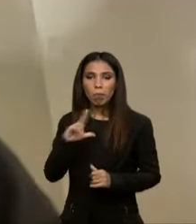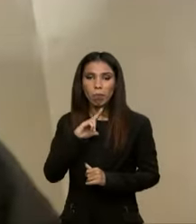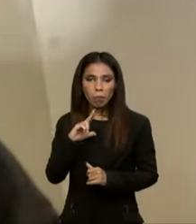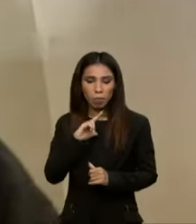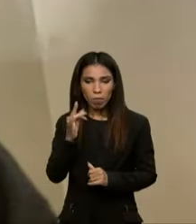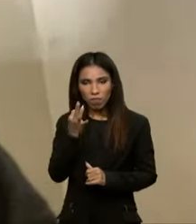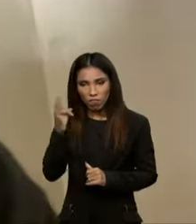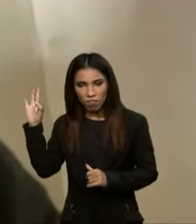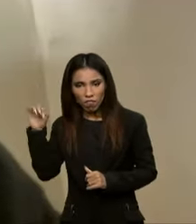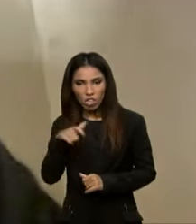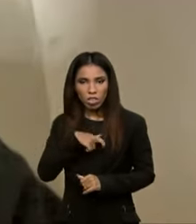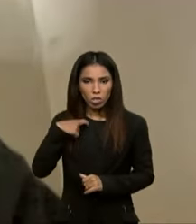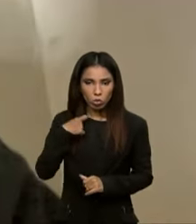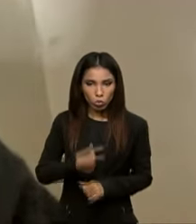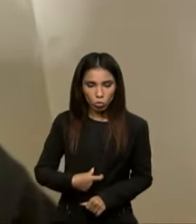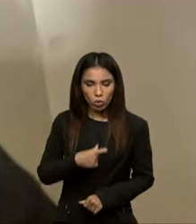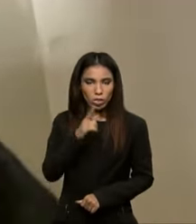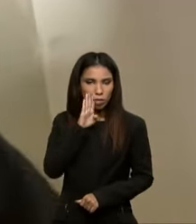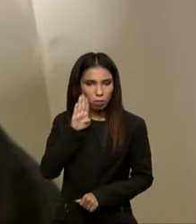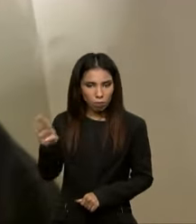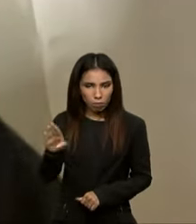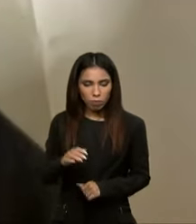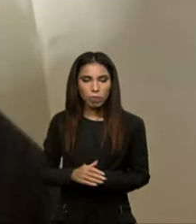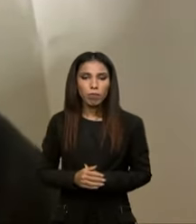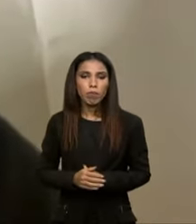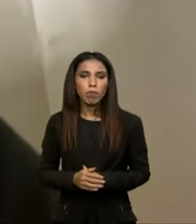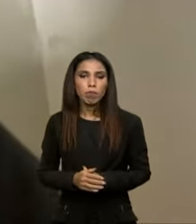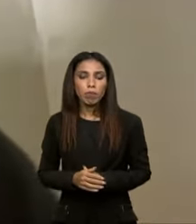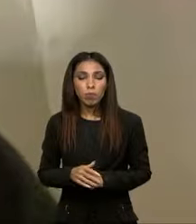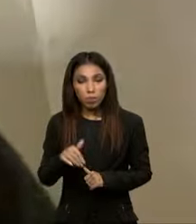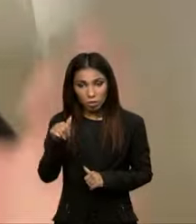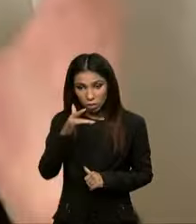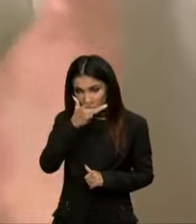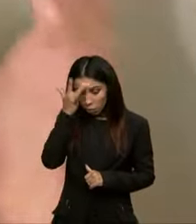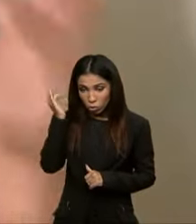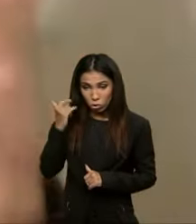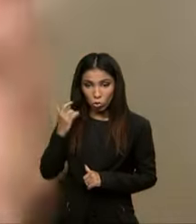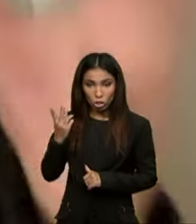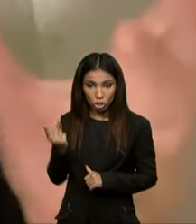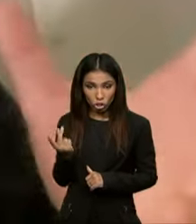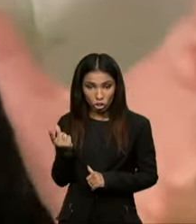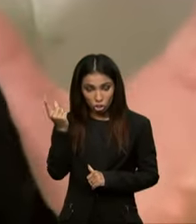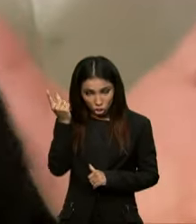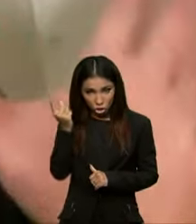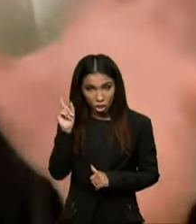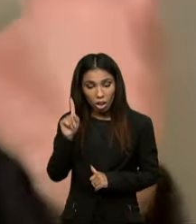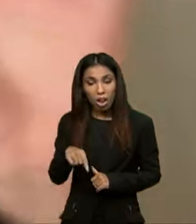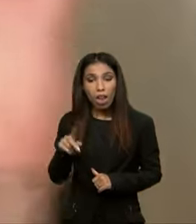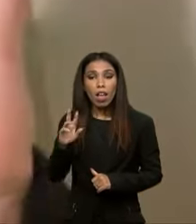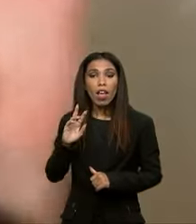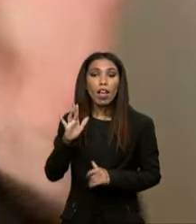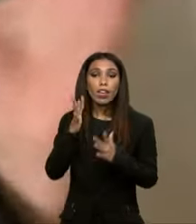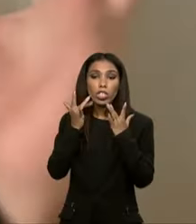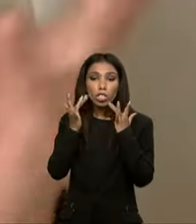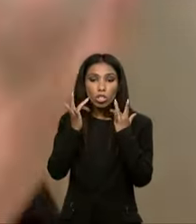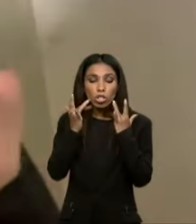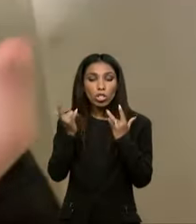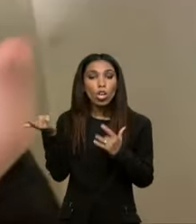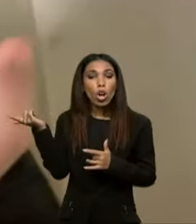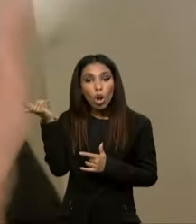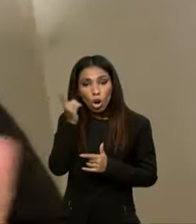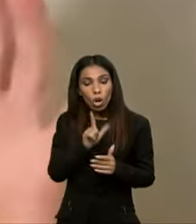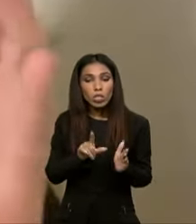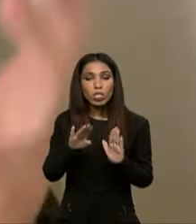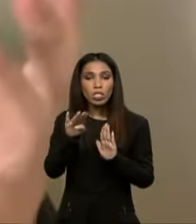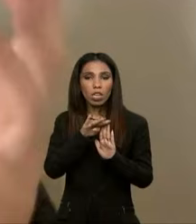da França, Suíça, Bélgica. Então, quem tem dinheiro são os teatros, o que eu acho incrível, porque eles conseguem fazer uma